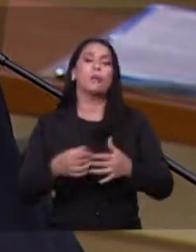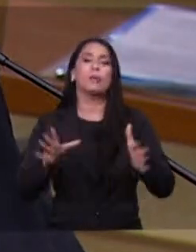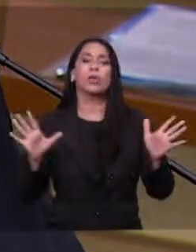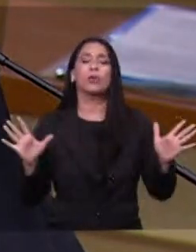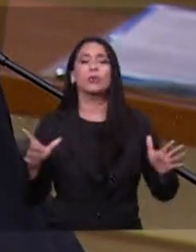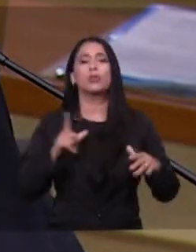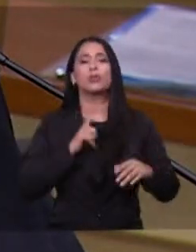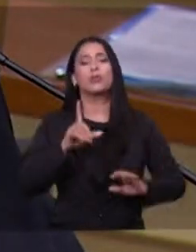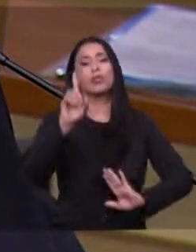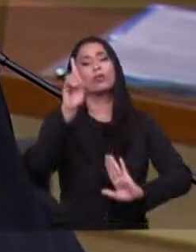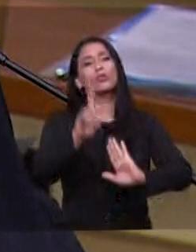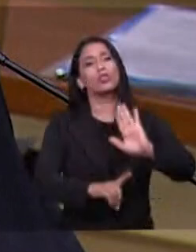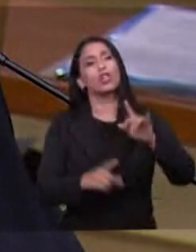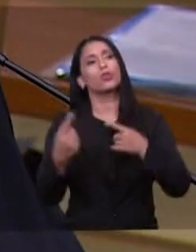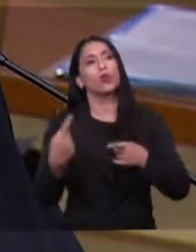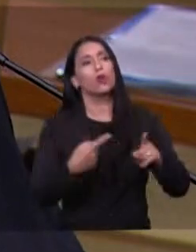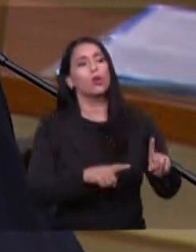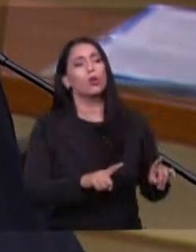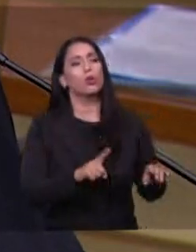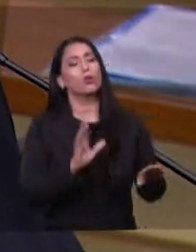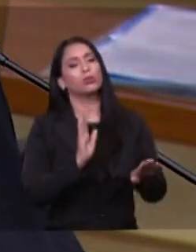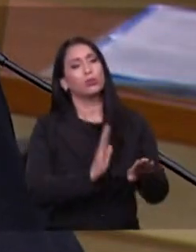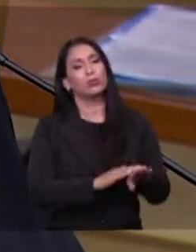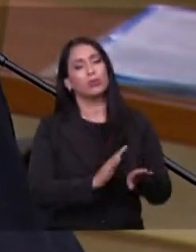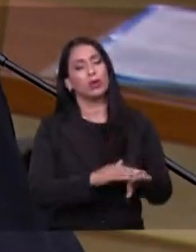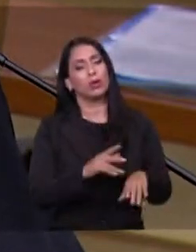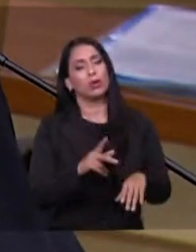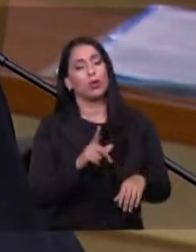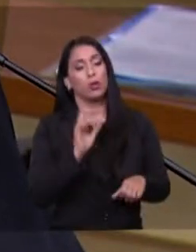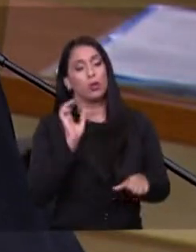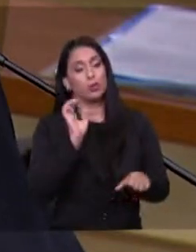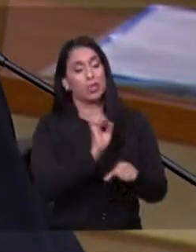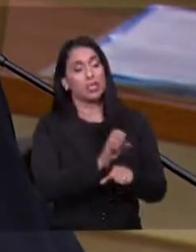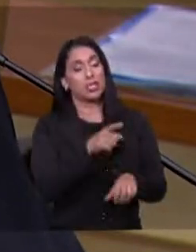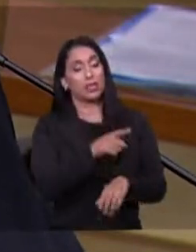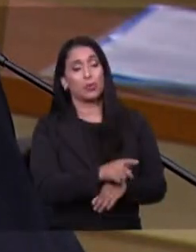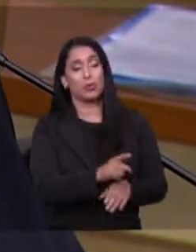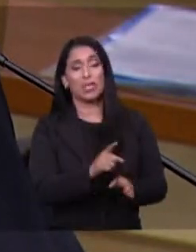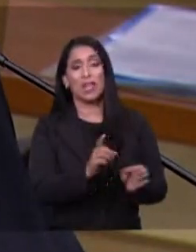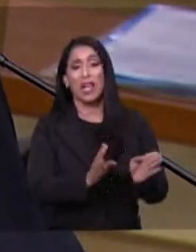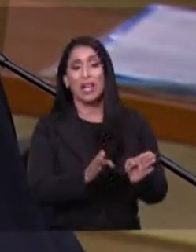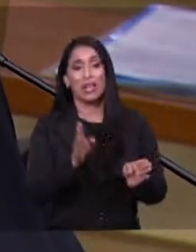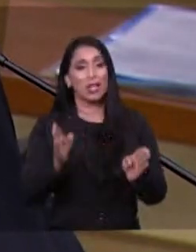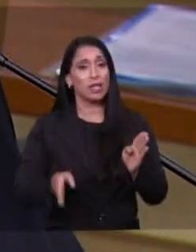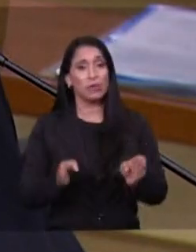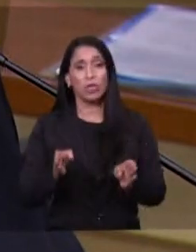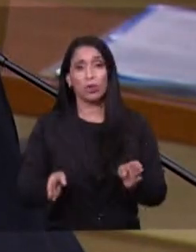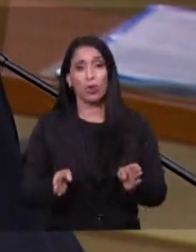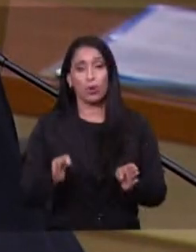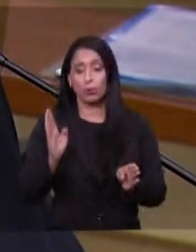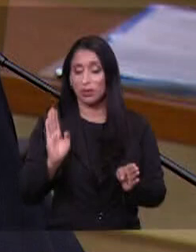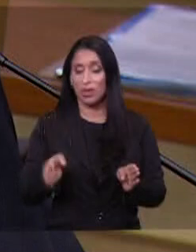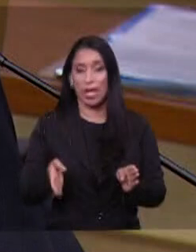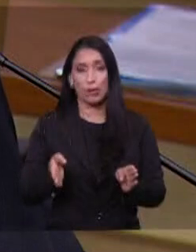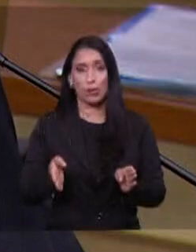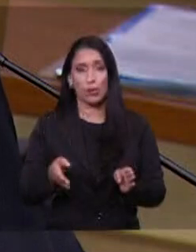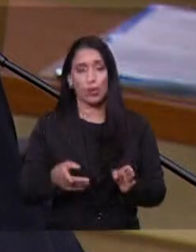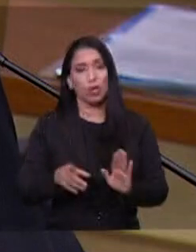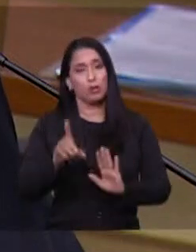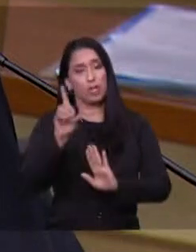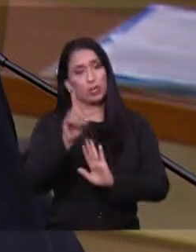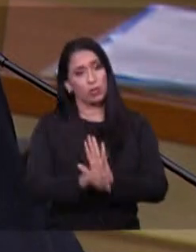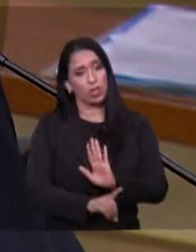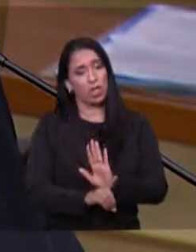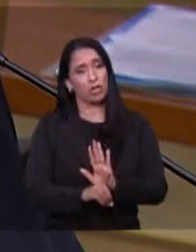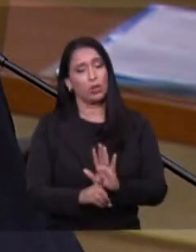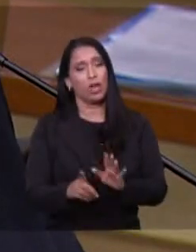de exercício de direito contra o próprio Estado, mas, simultaneamente, limitou no tempo o exercício desse direito. Vale ressaltar que a lei é de